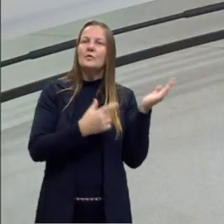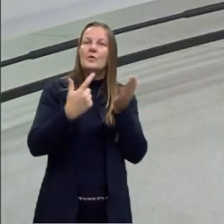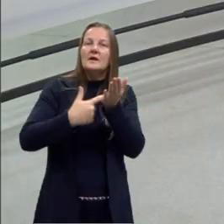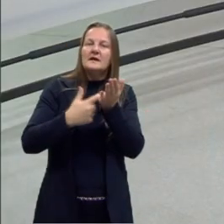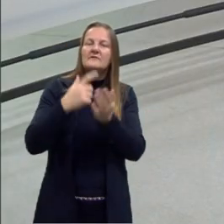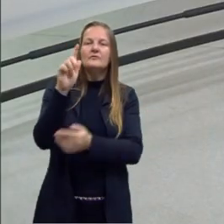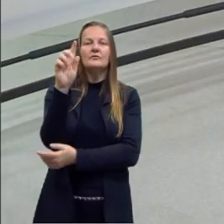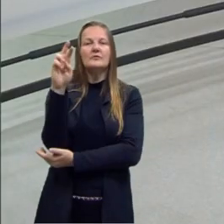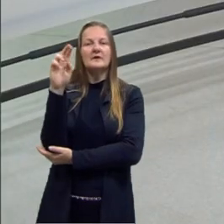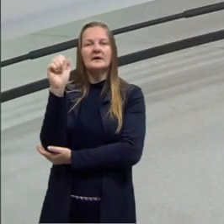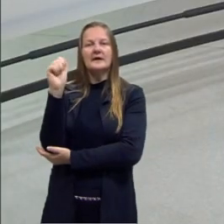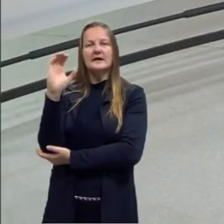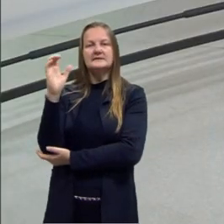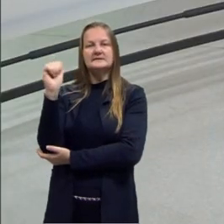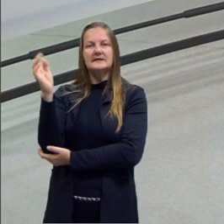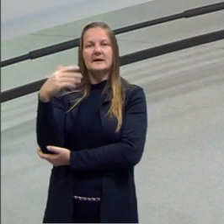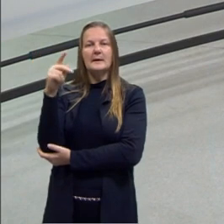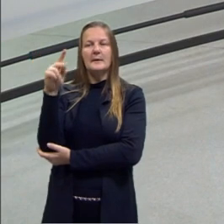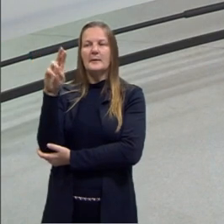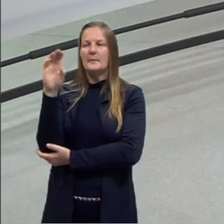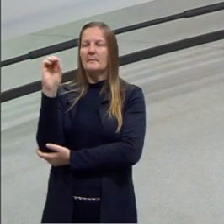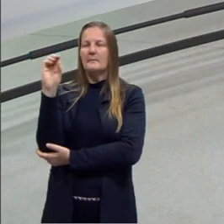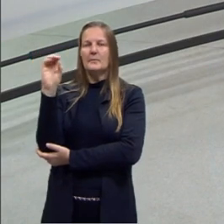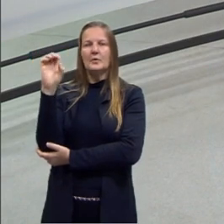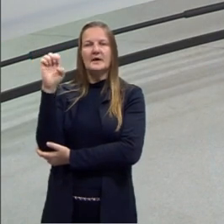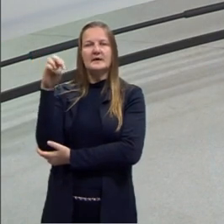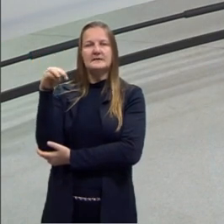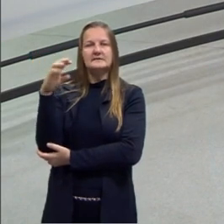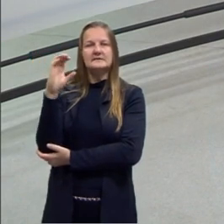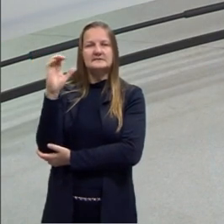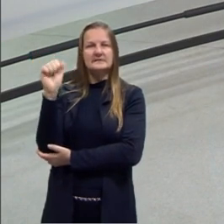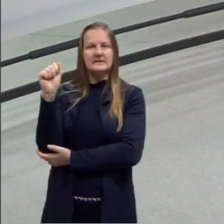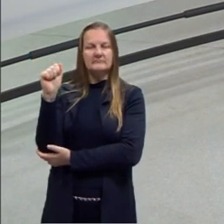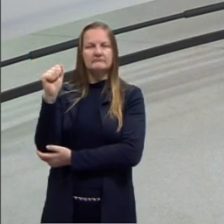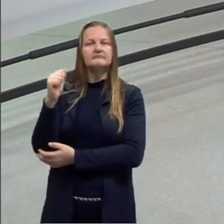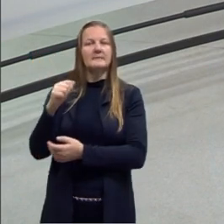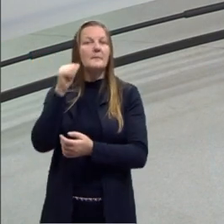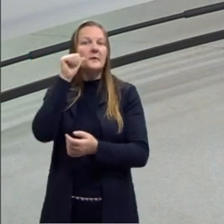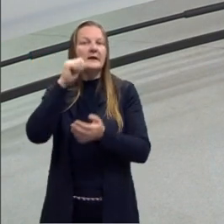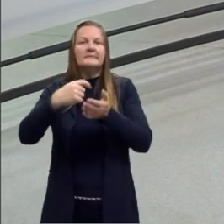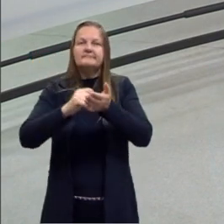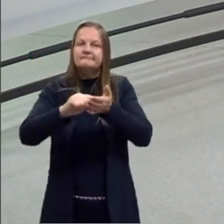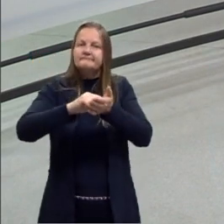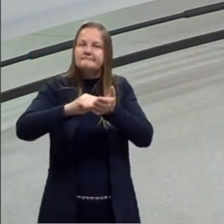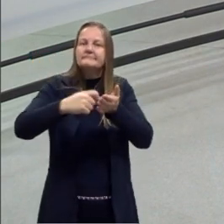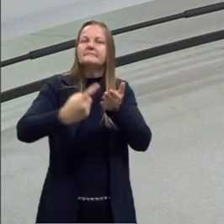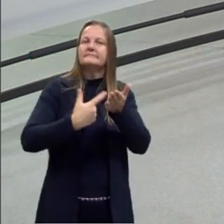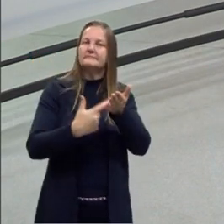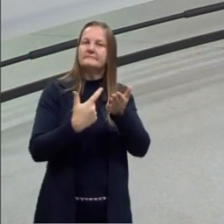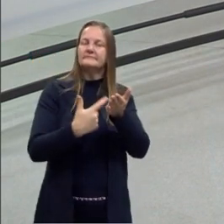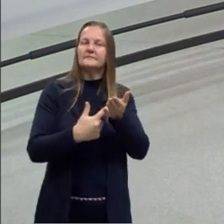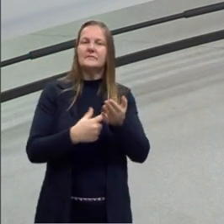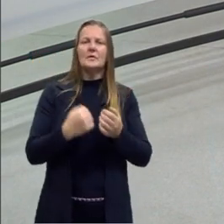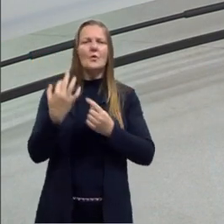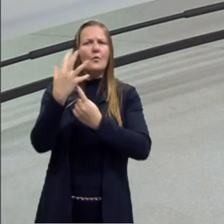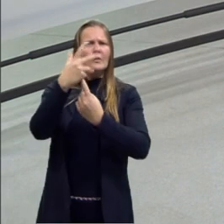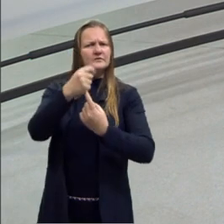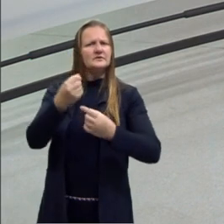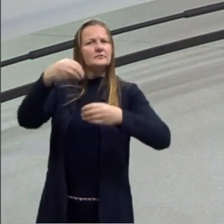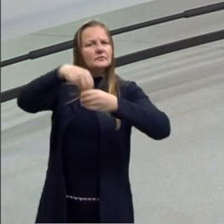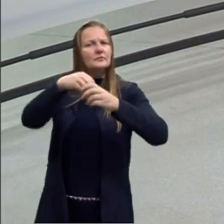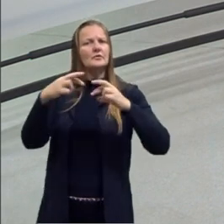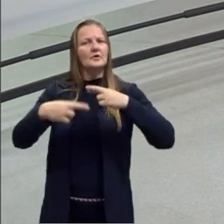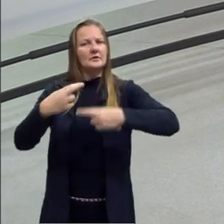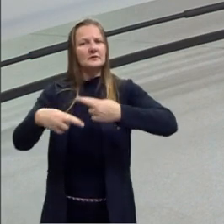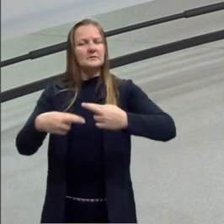livro da Graça Proença onde a graça fala sobre a pintura renascentista e o artista do renascimento ele não vê